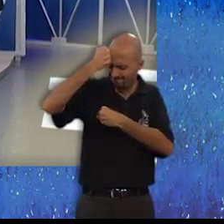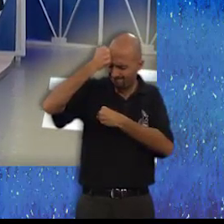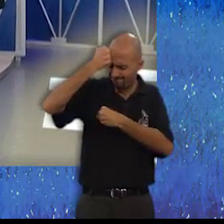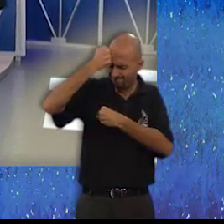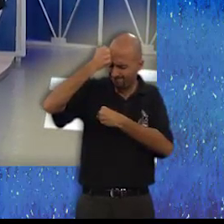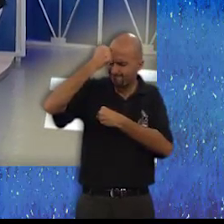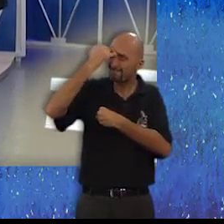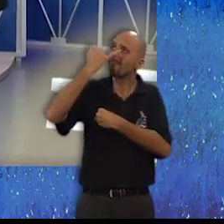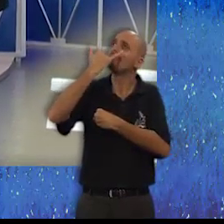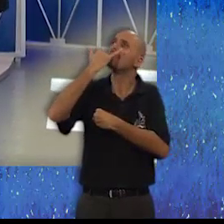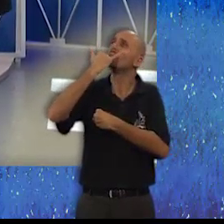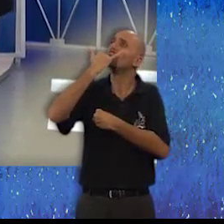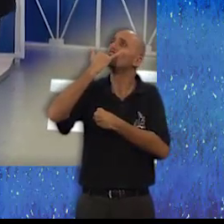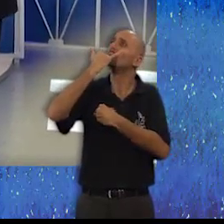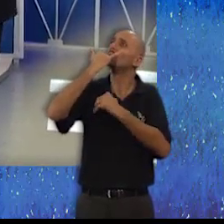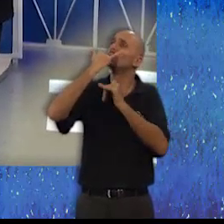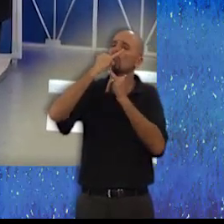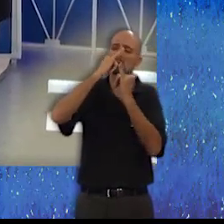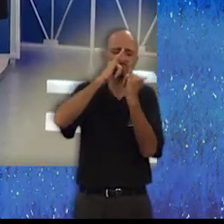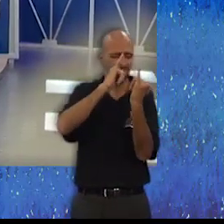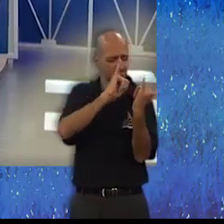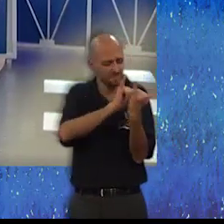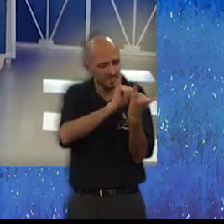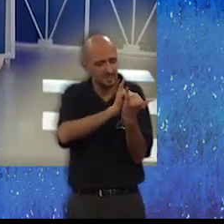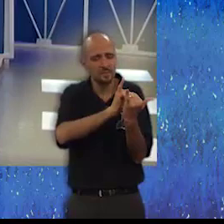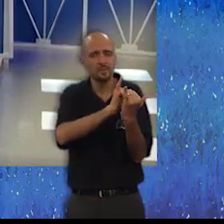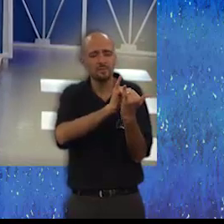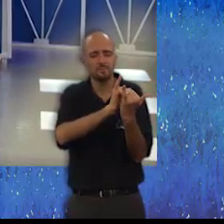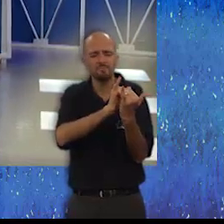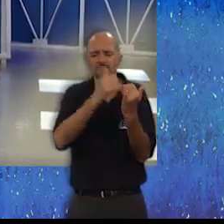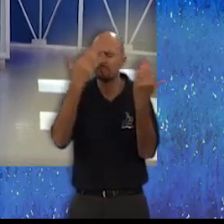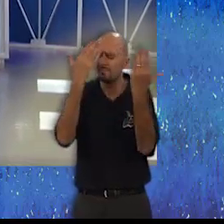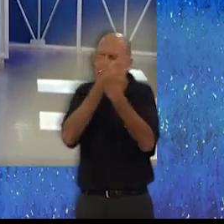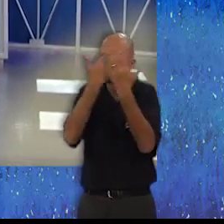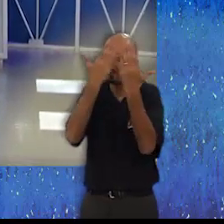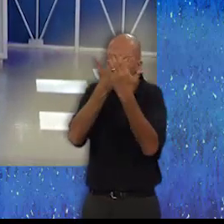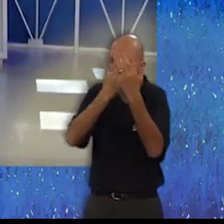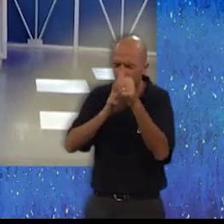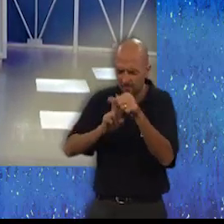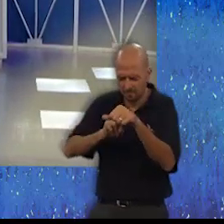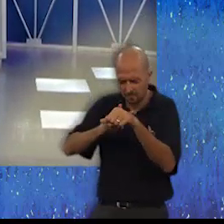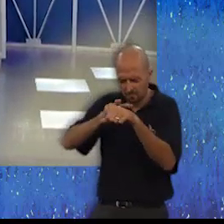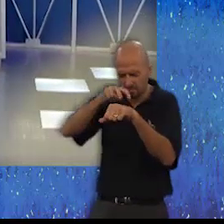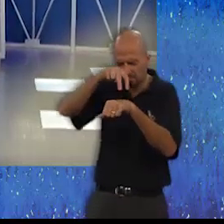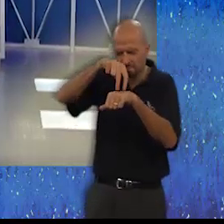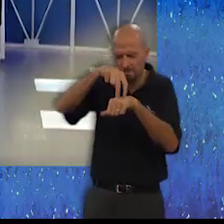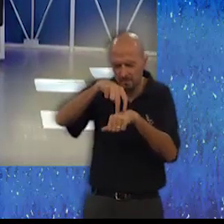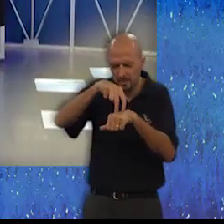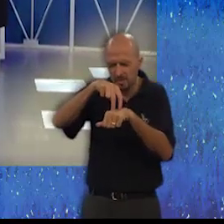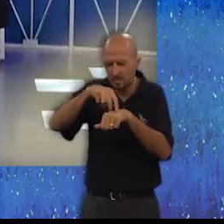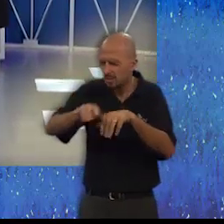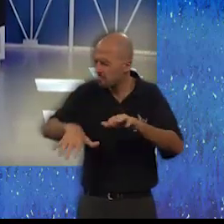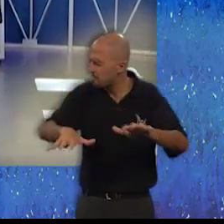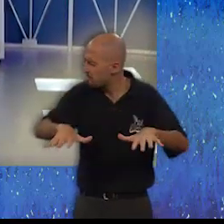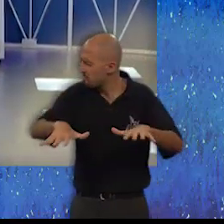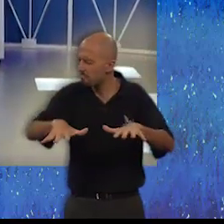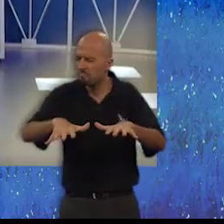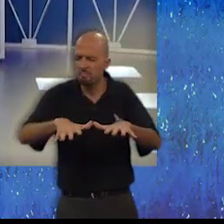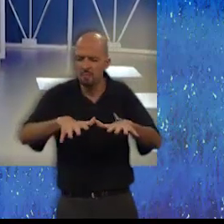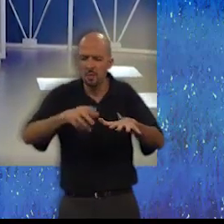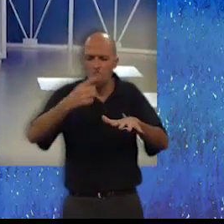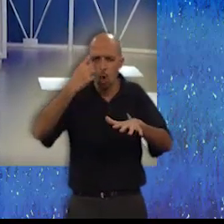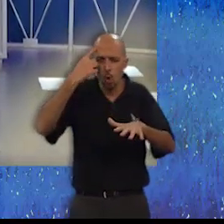e aceitou Jesus no seu coração. Ele levantou-se dali cego, Jesus o deixou cego 3 dias, para que ele